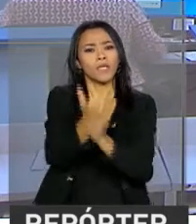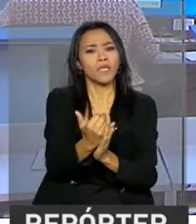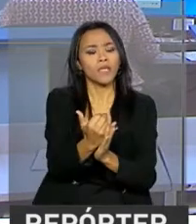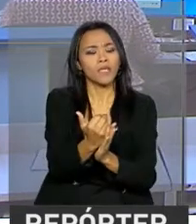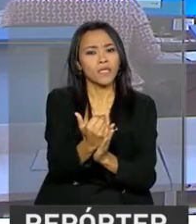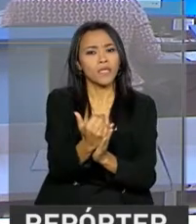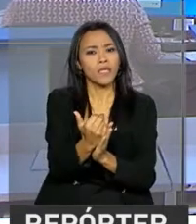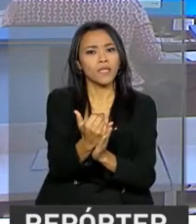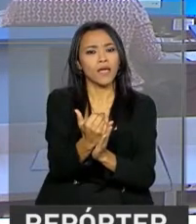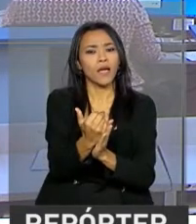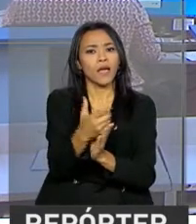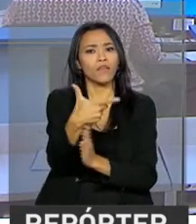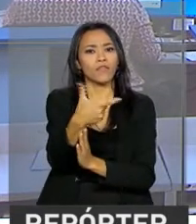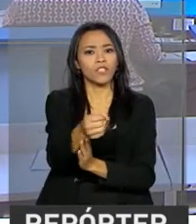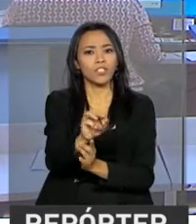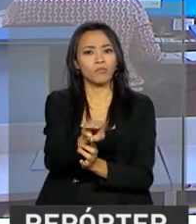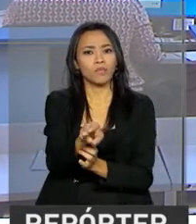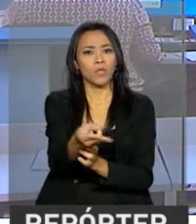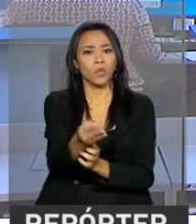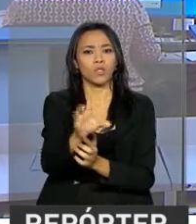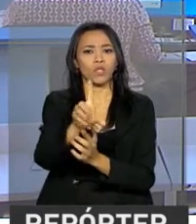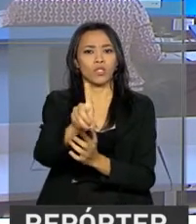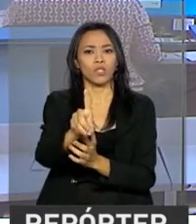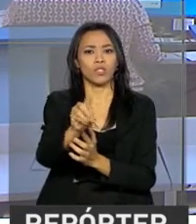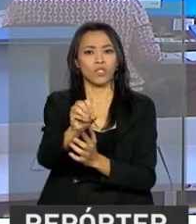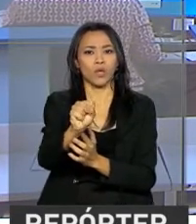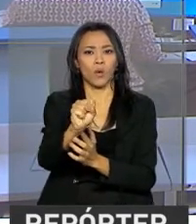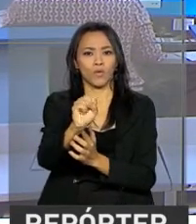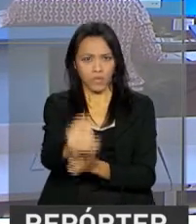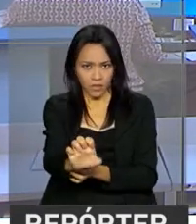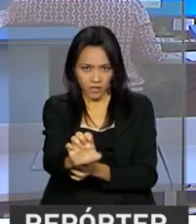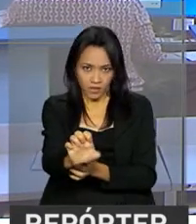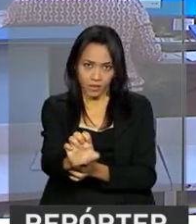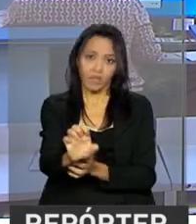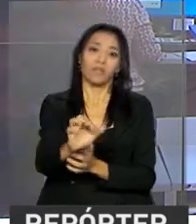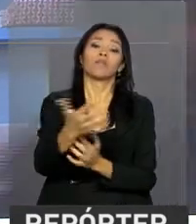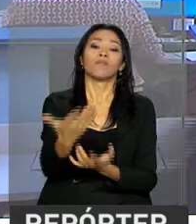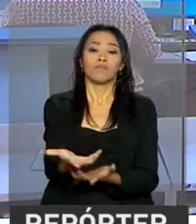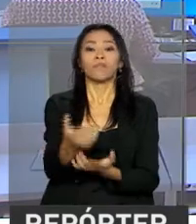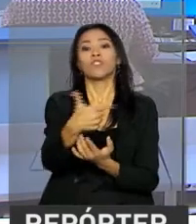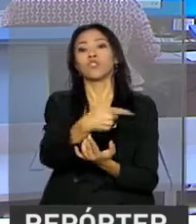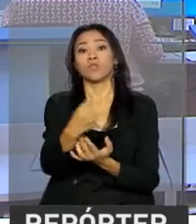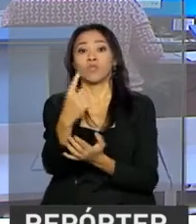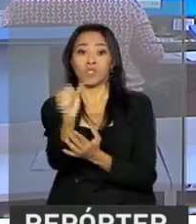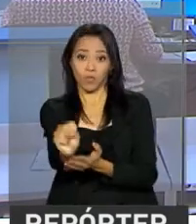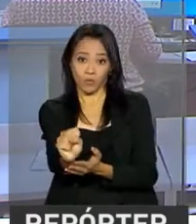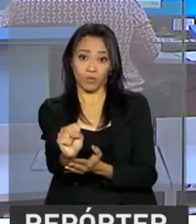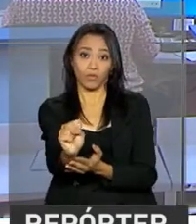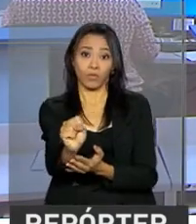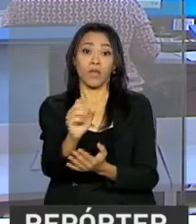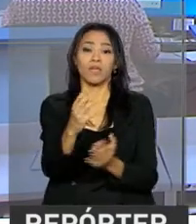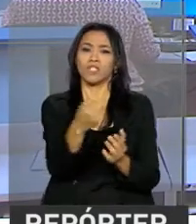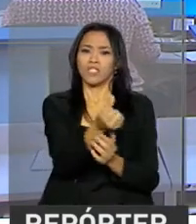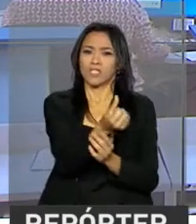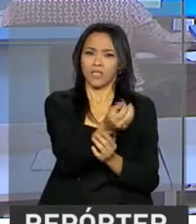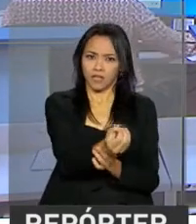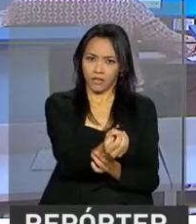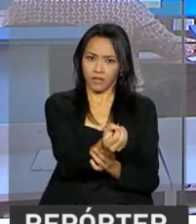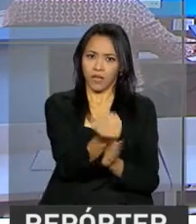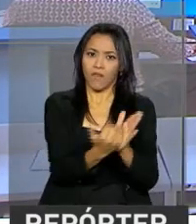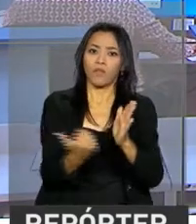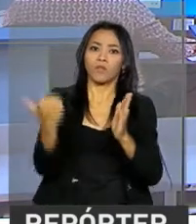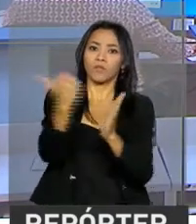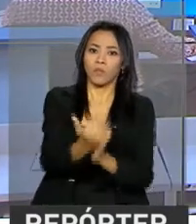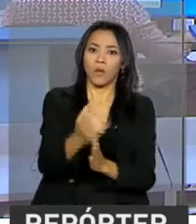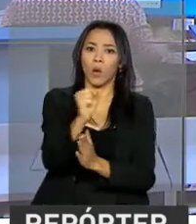de doses da vacina contra a influência em 2018 o número de idosos vai passar de 60 para